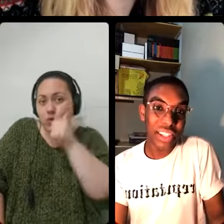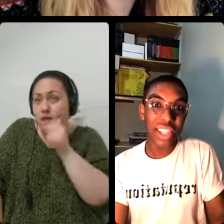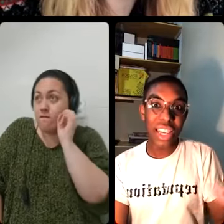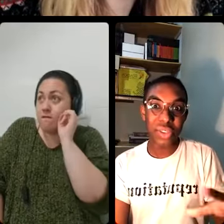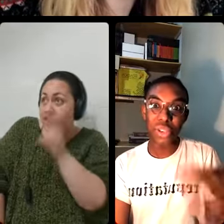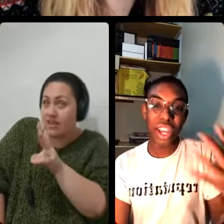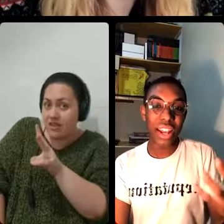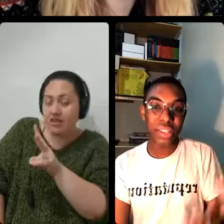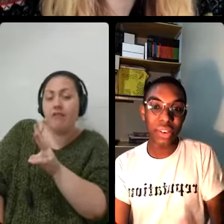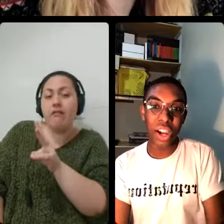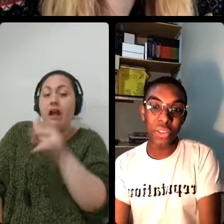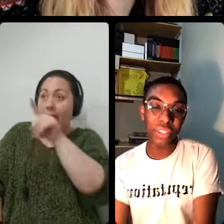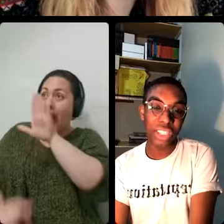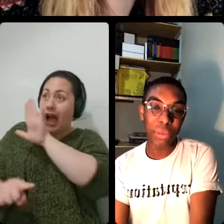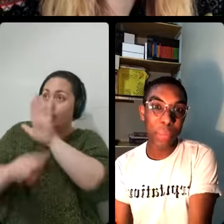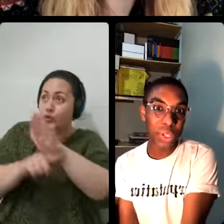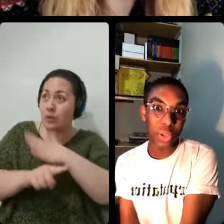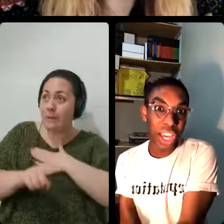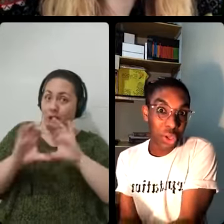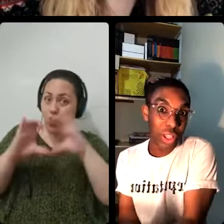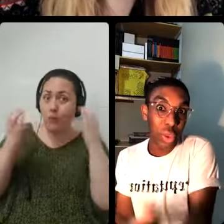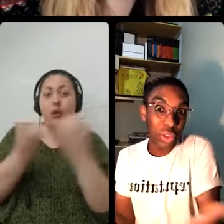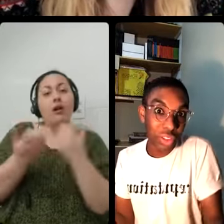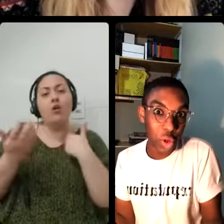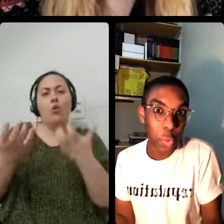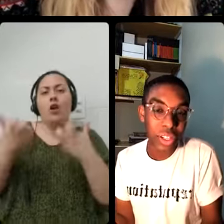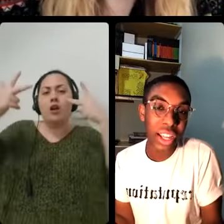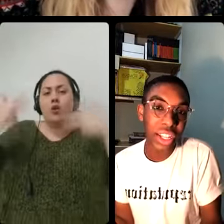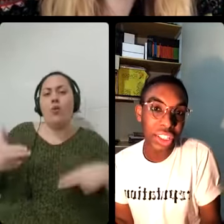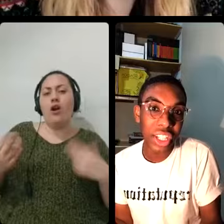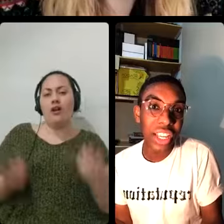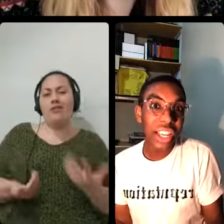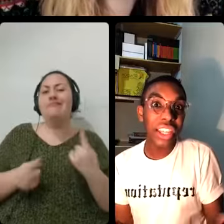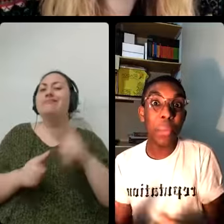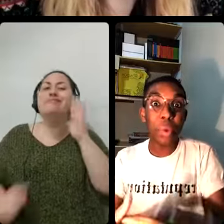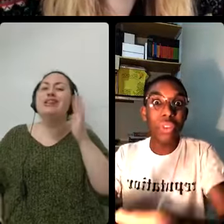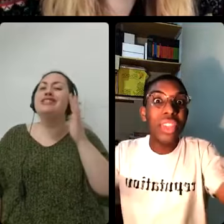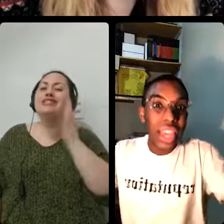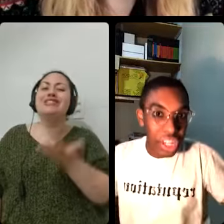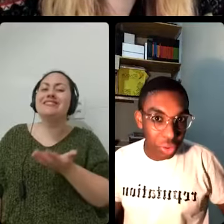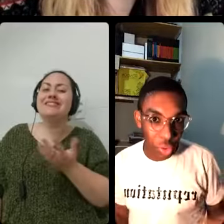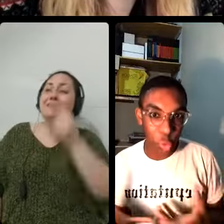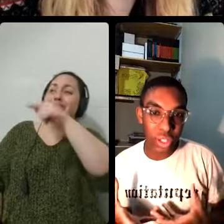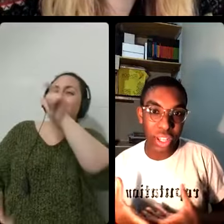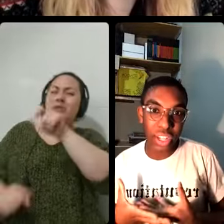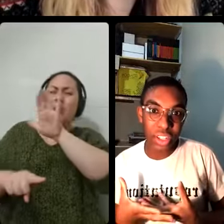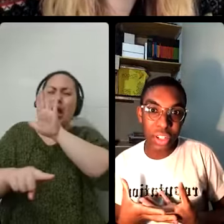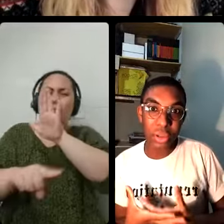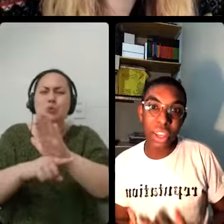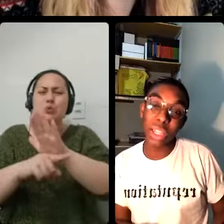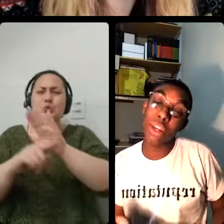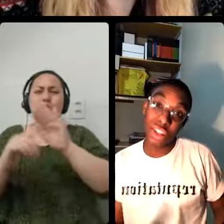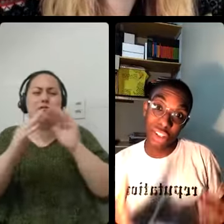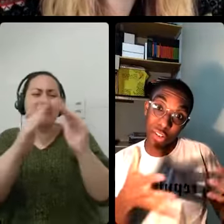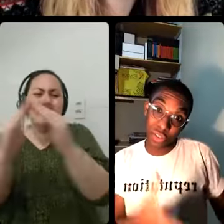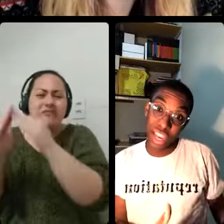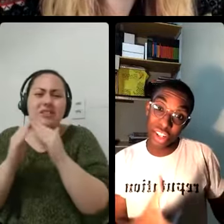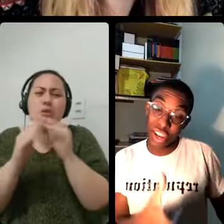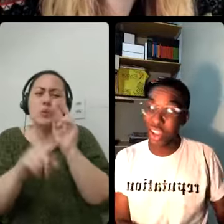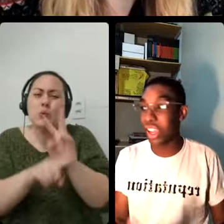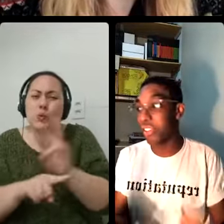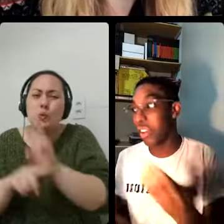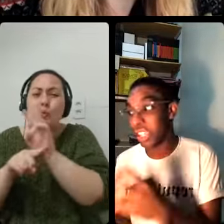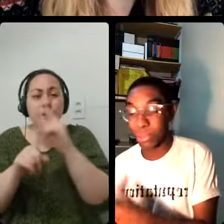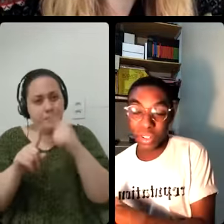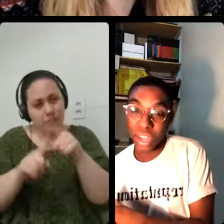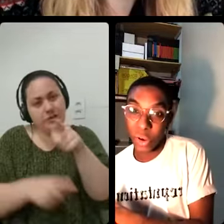não quer ser isso, chegar nesse local, né? Tu tem uma pessoa que ajuda toda a tua comunidade, que protege a tua comunidade, porque também a gente consegue